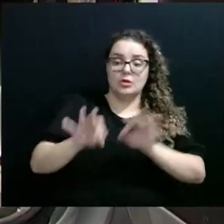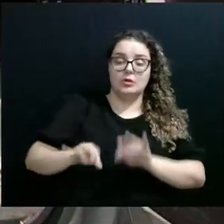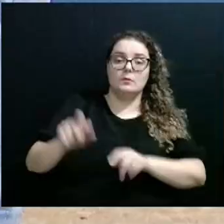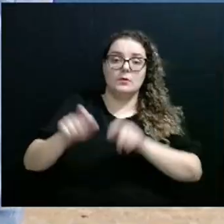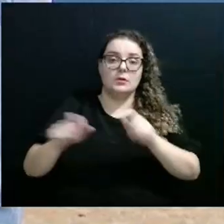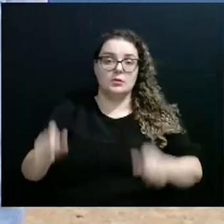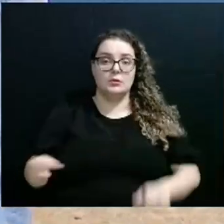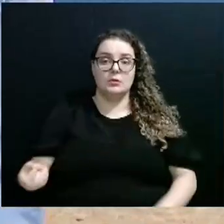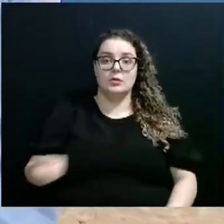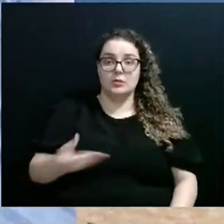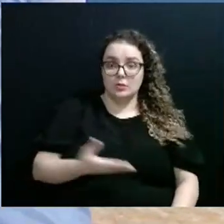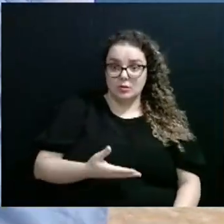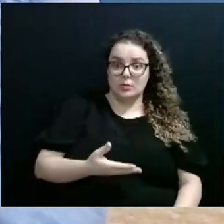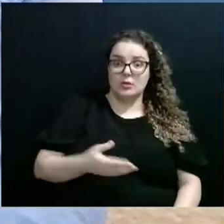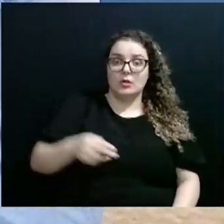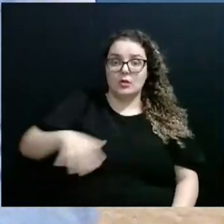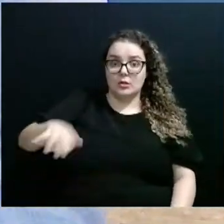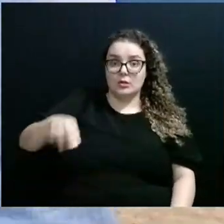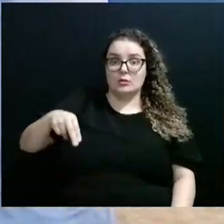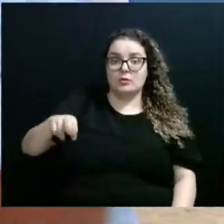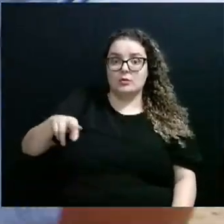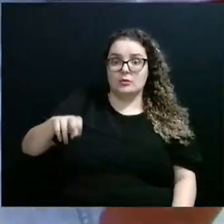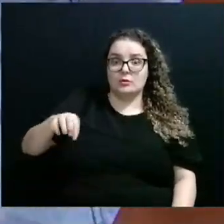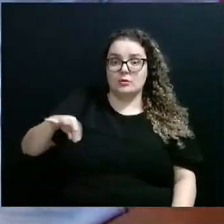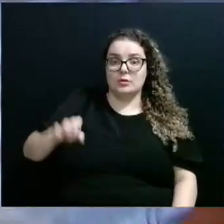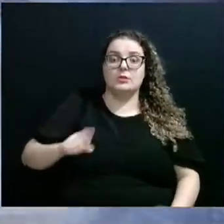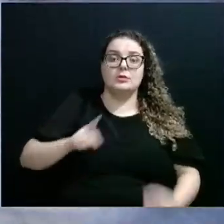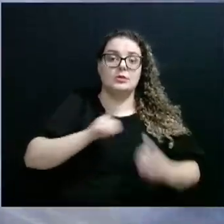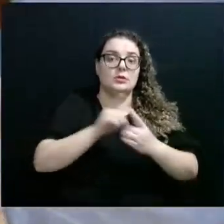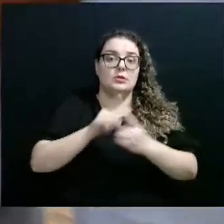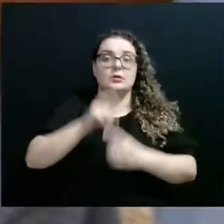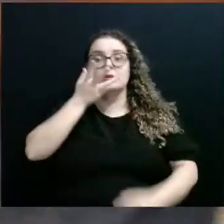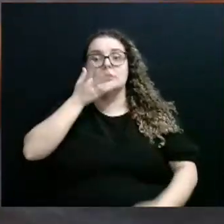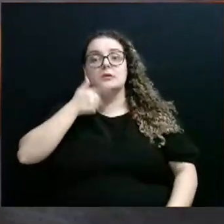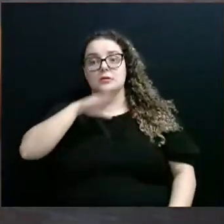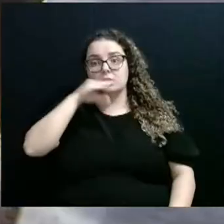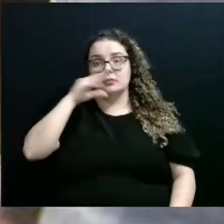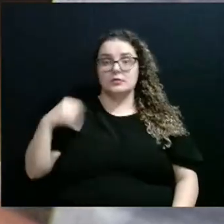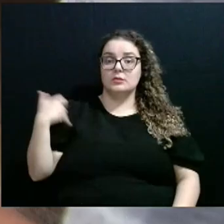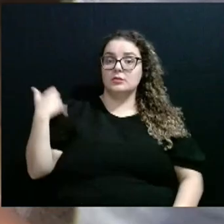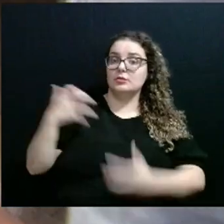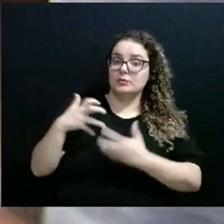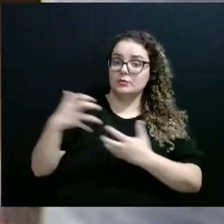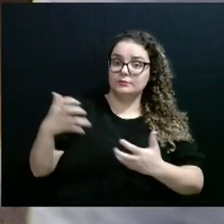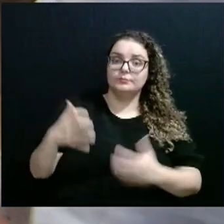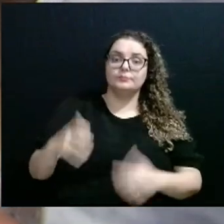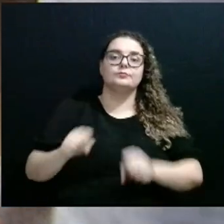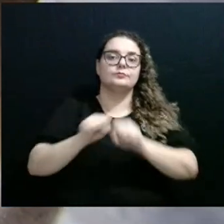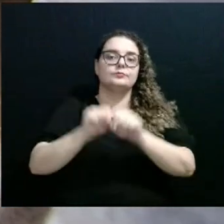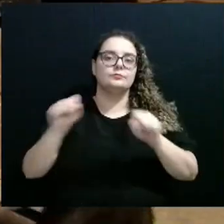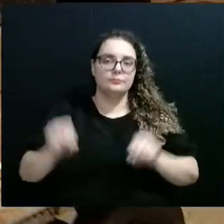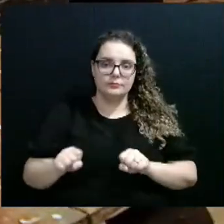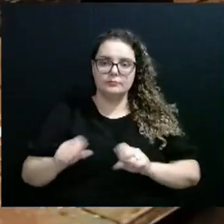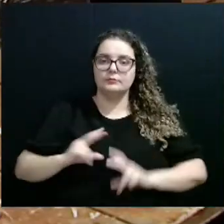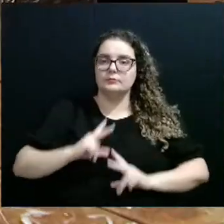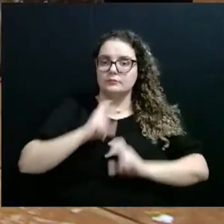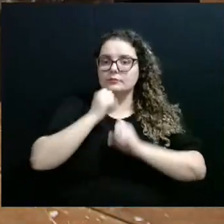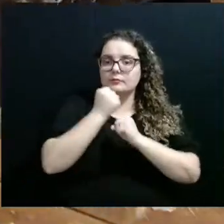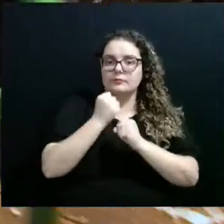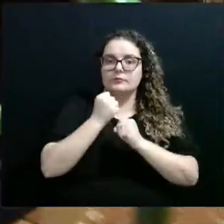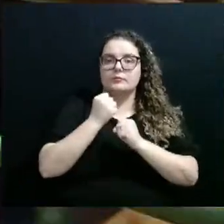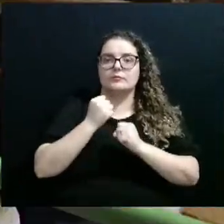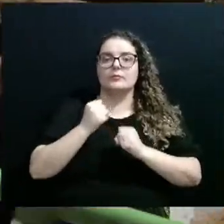de Campinas e atende crianças, adolescentes e idosos no sistema de fortalecimento de vínculos, é uma